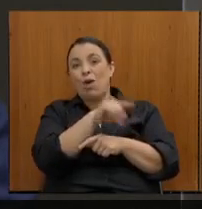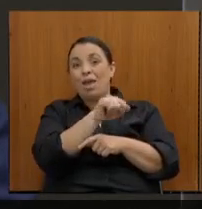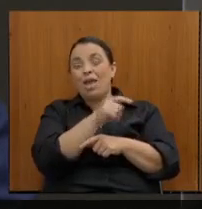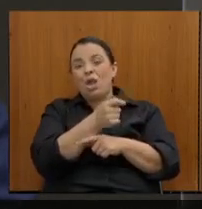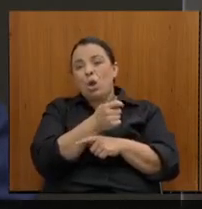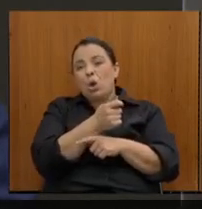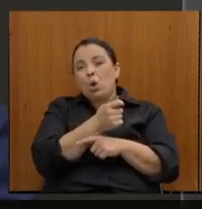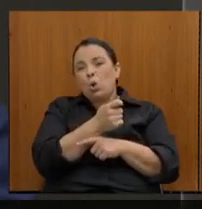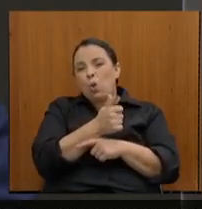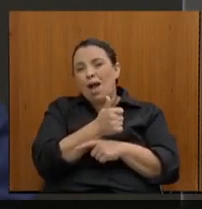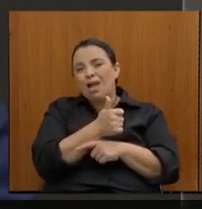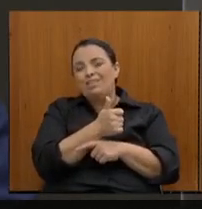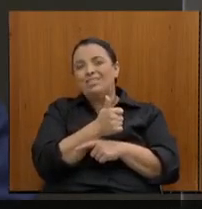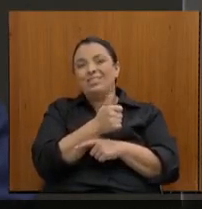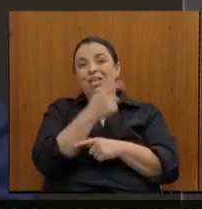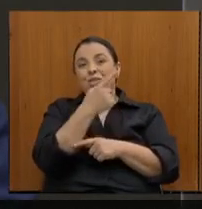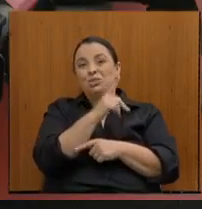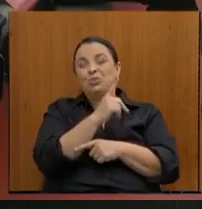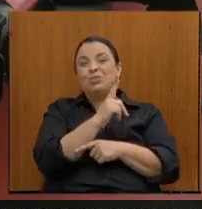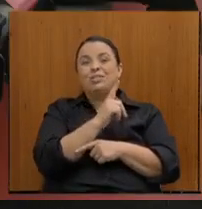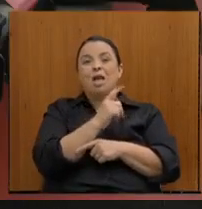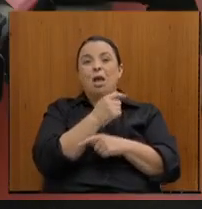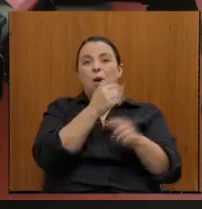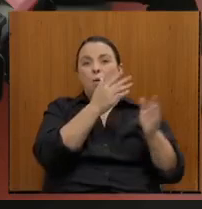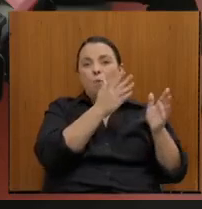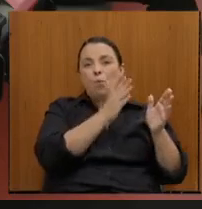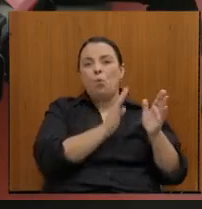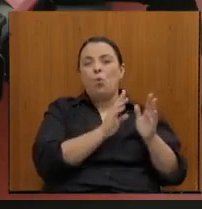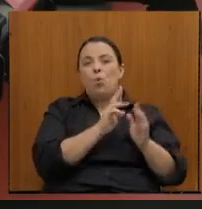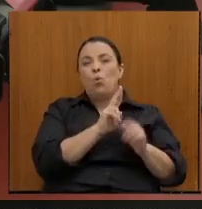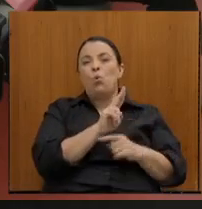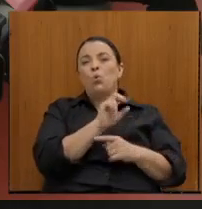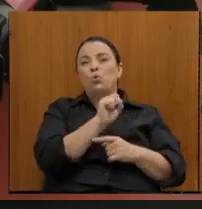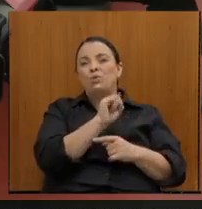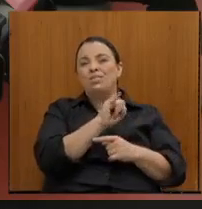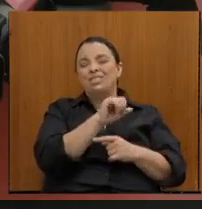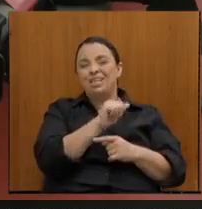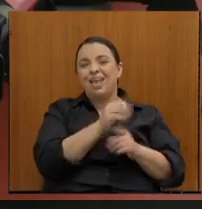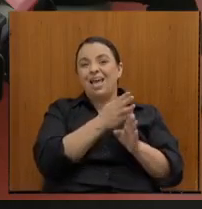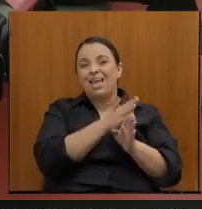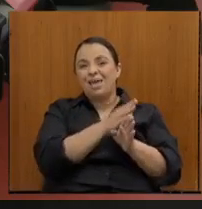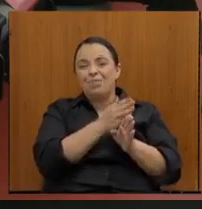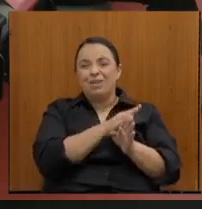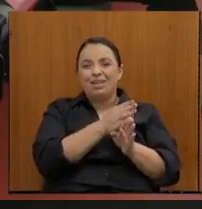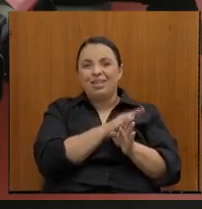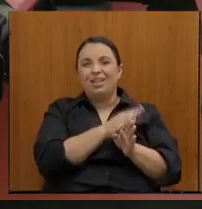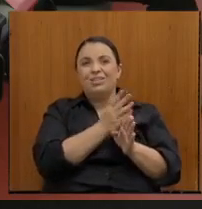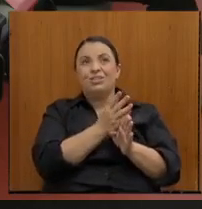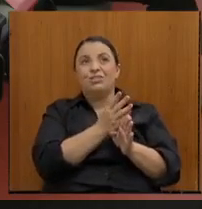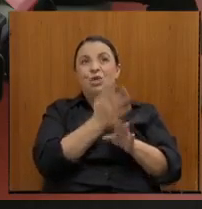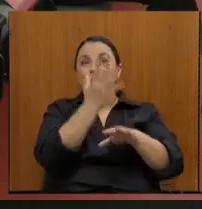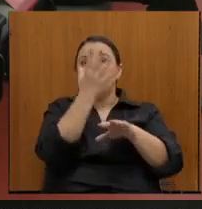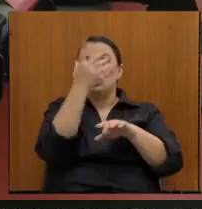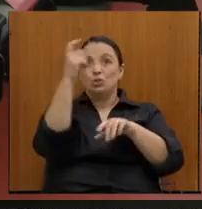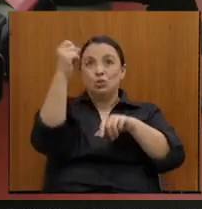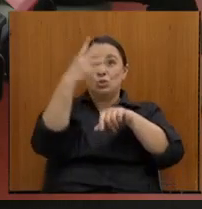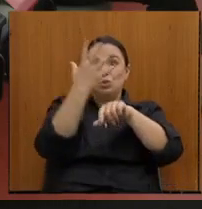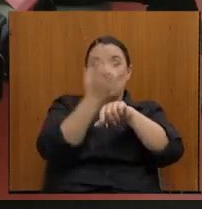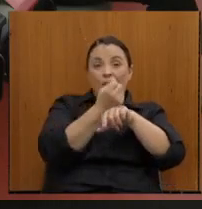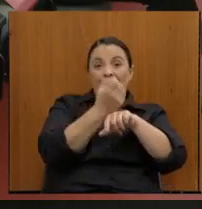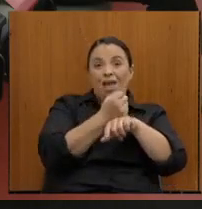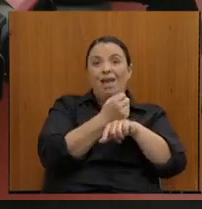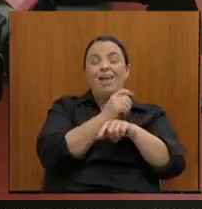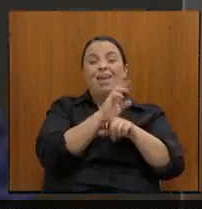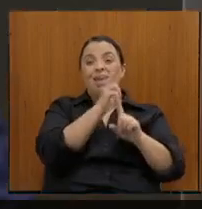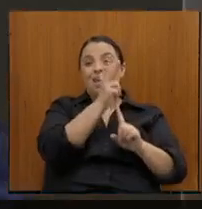usinas híbridas solar eólica criando oportunidade produzir hidrogênio Verde no